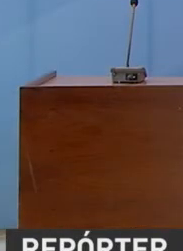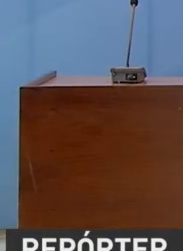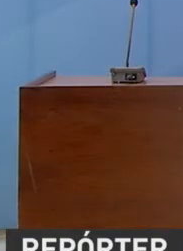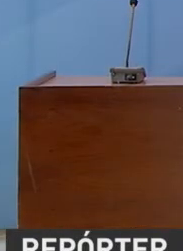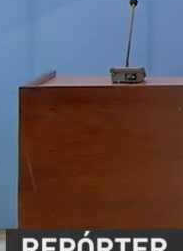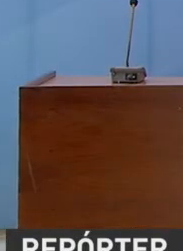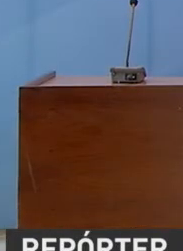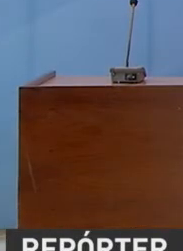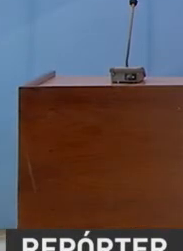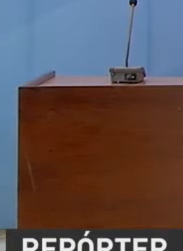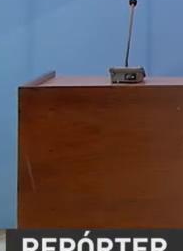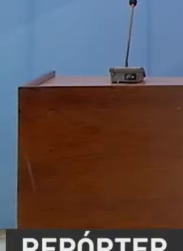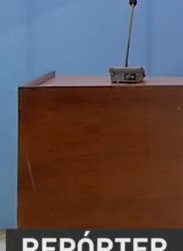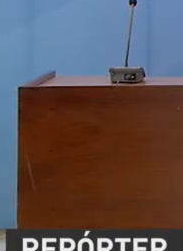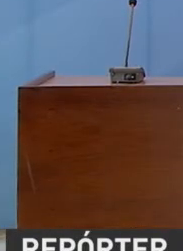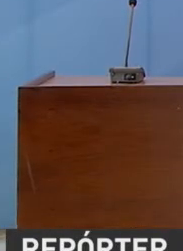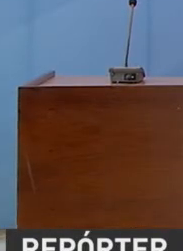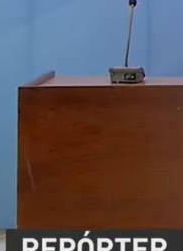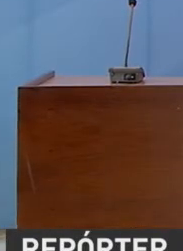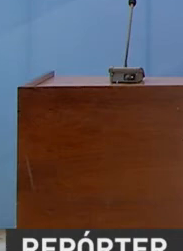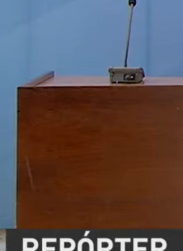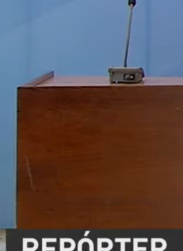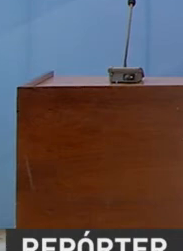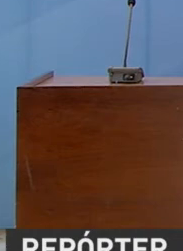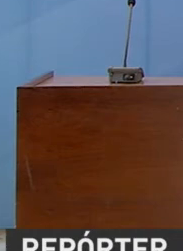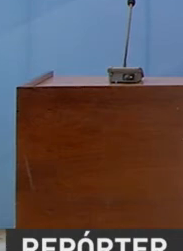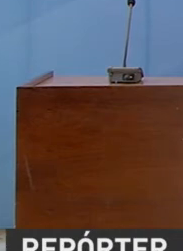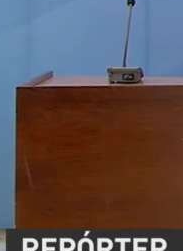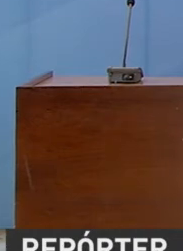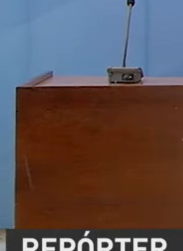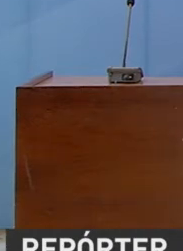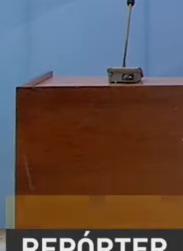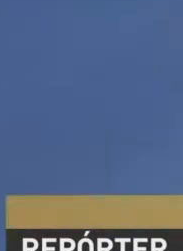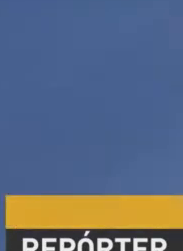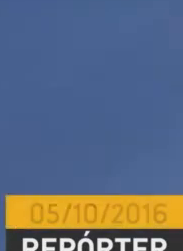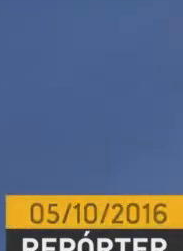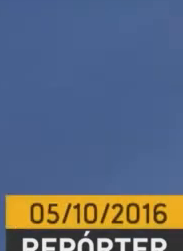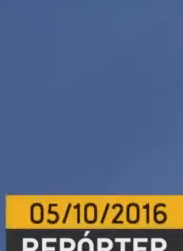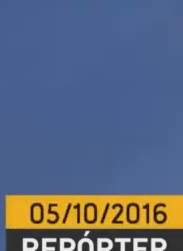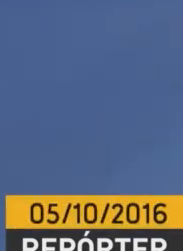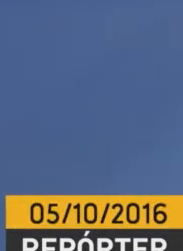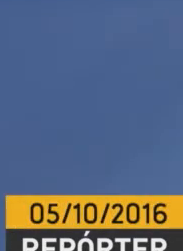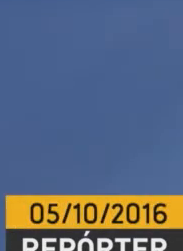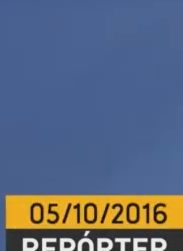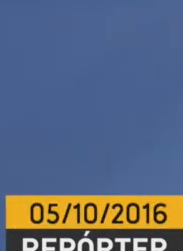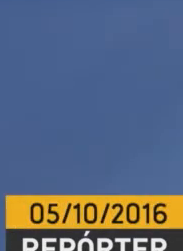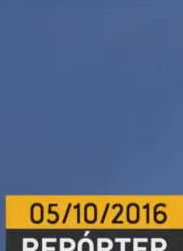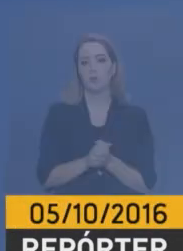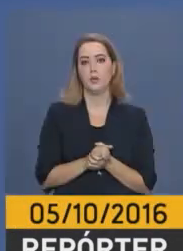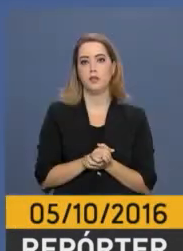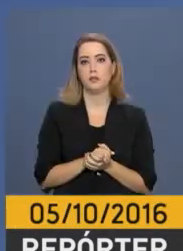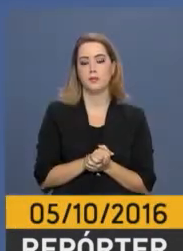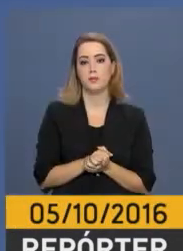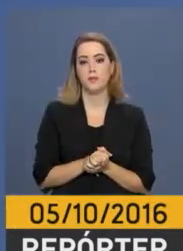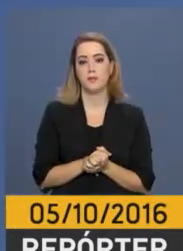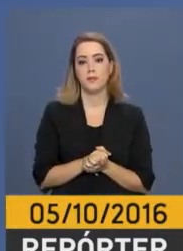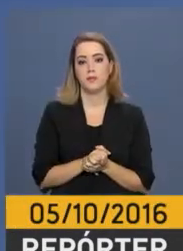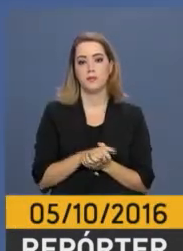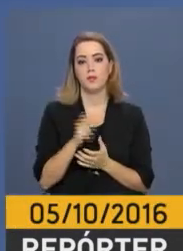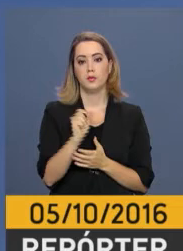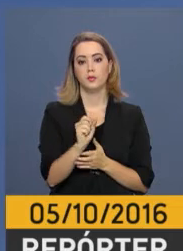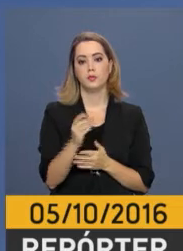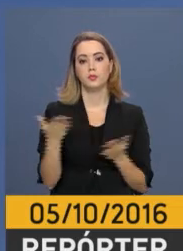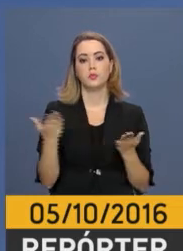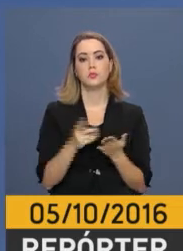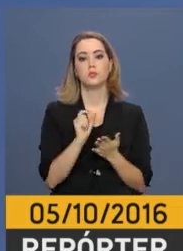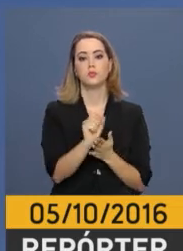agrário osmar terra que fala sobre o lançamento do programa criança feliz vamos acompanhar da rede de proteção